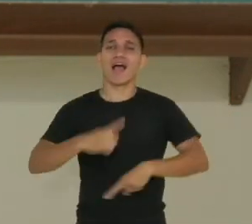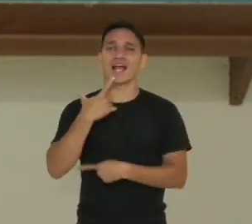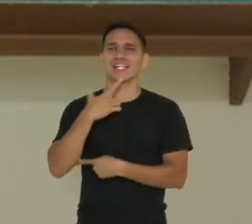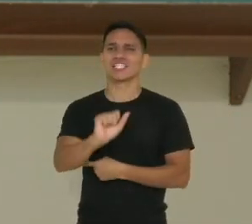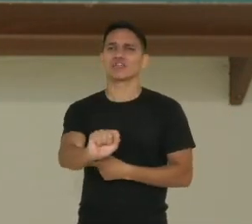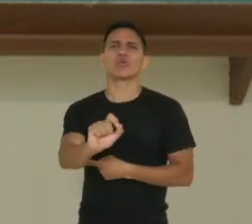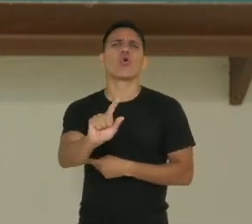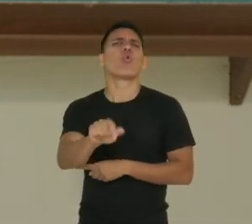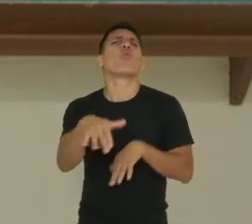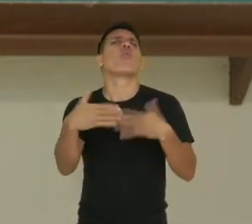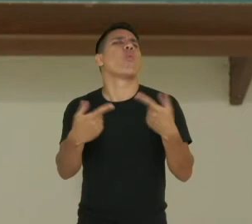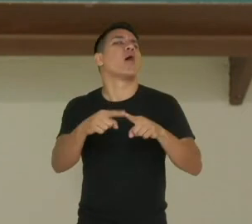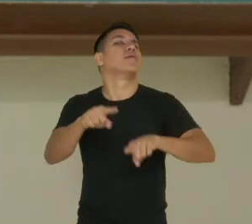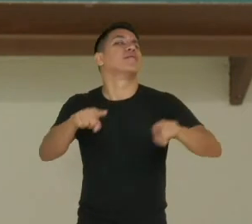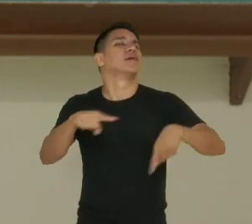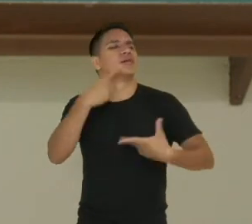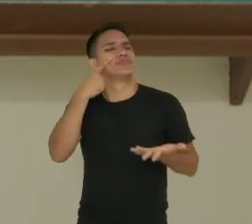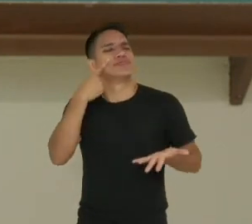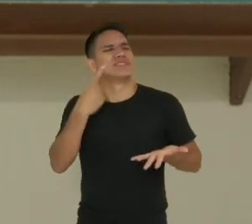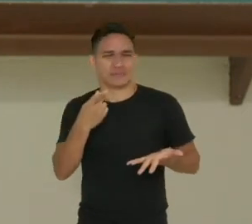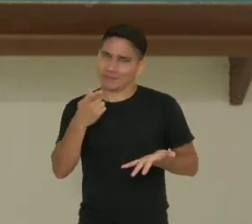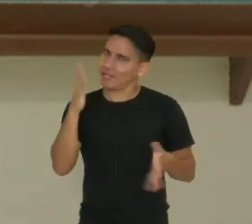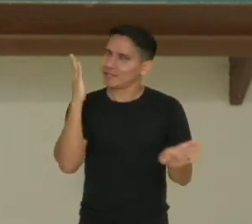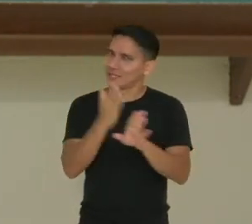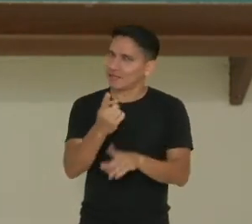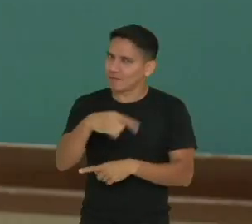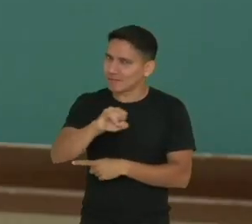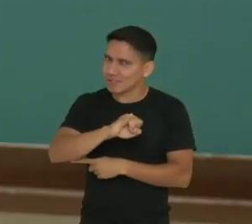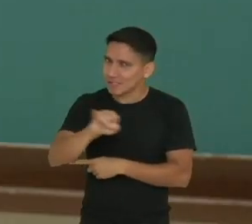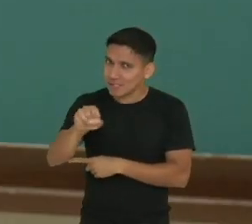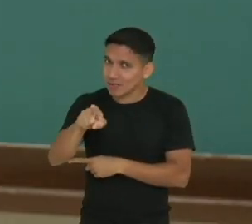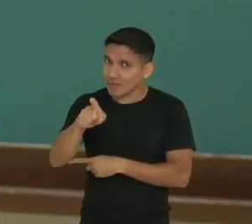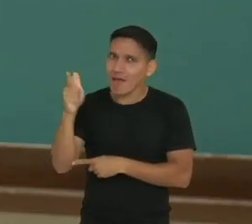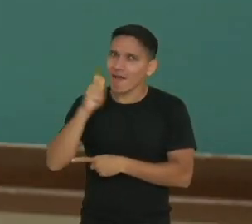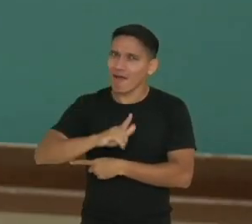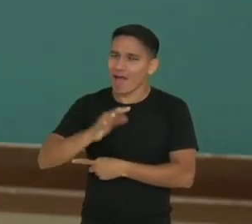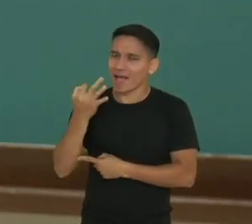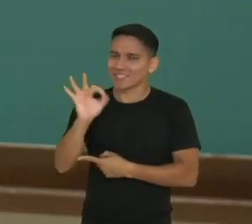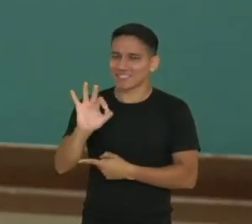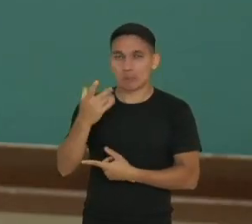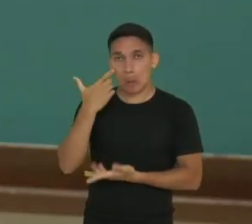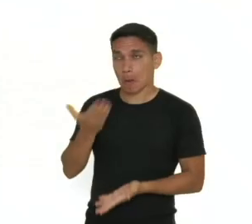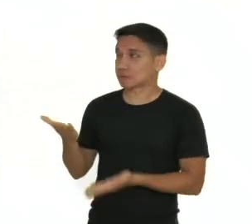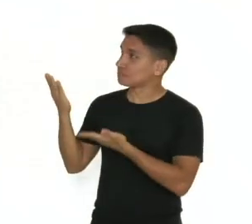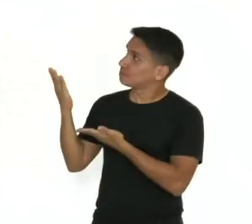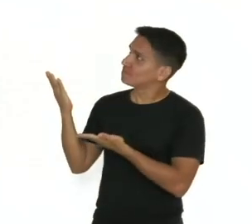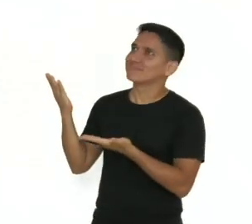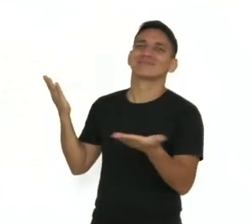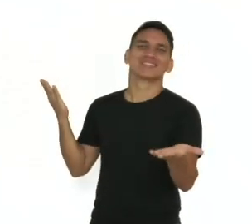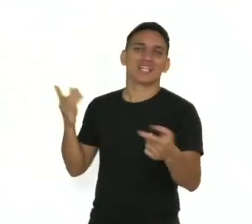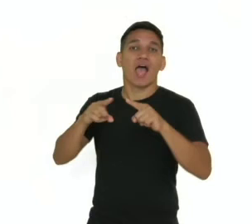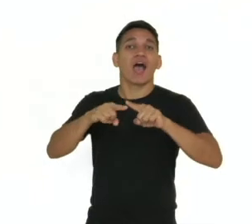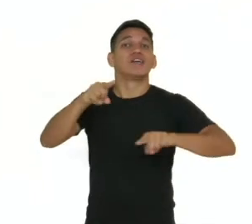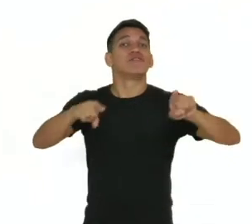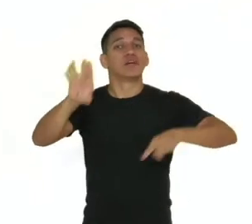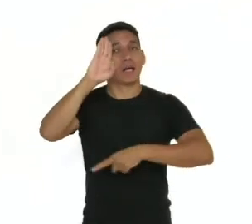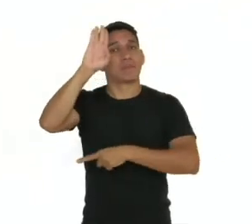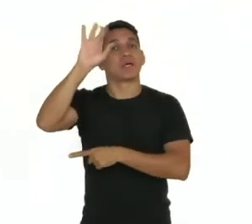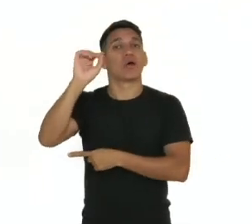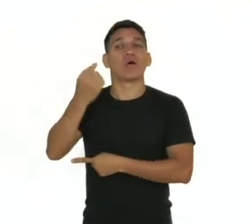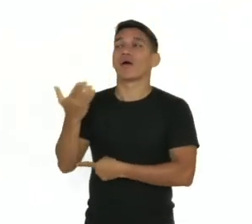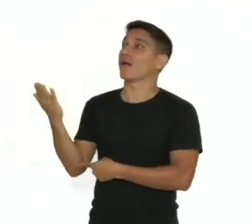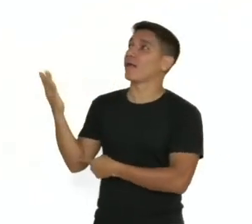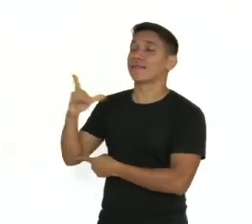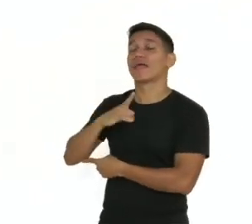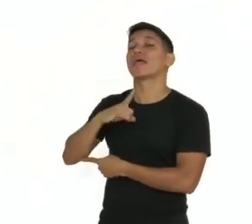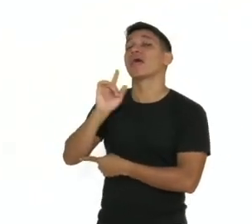variedade predominante? Vamos descobrir se vocês acertaram. Olha lá, a variedade, então, predominante aqui